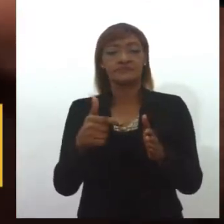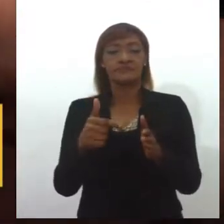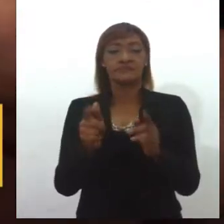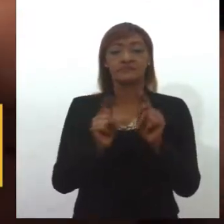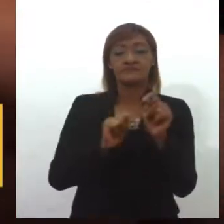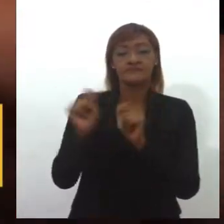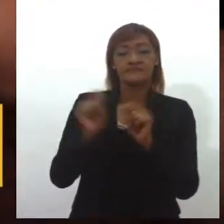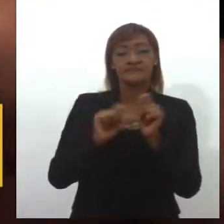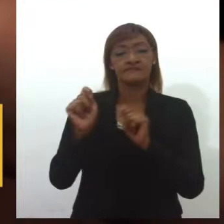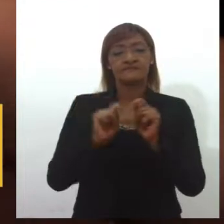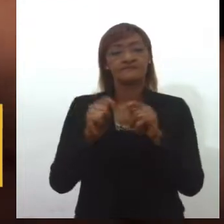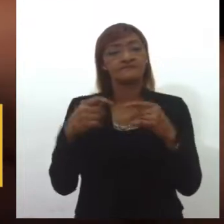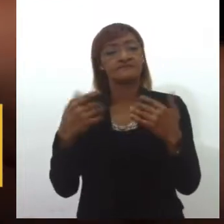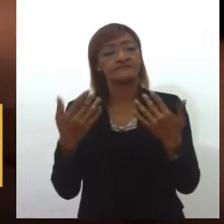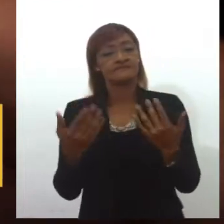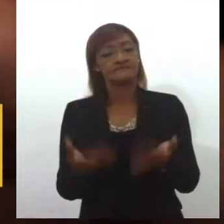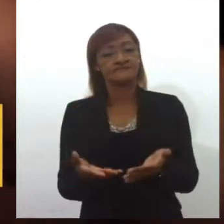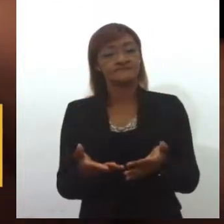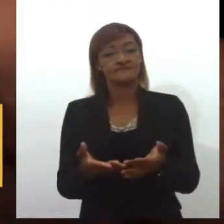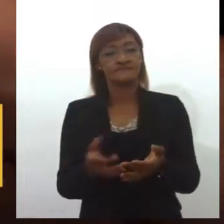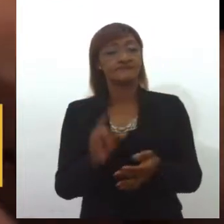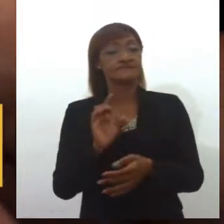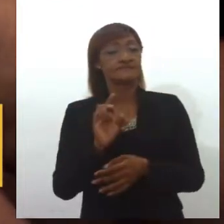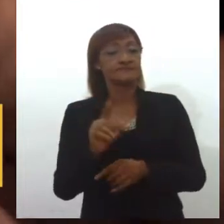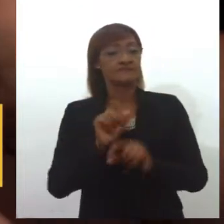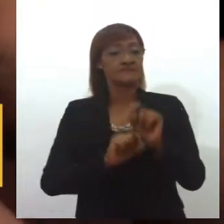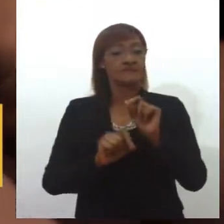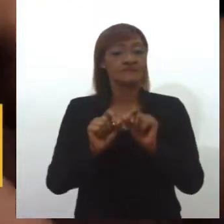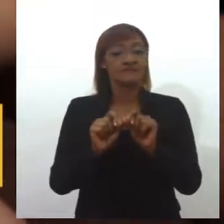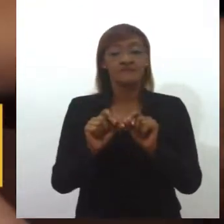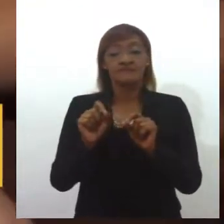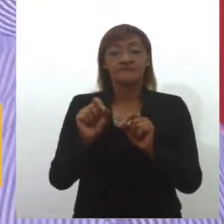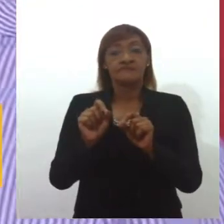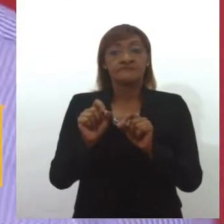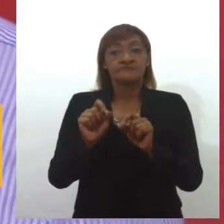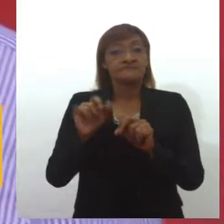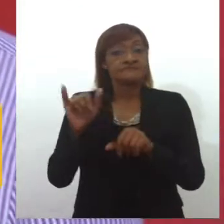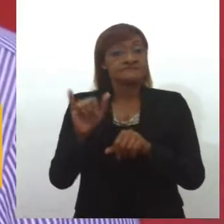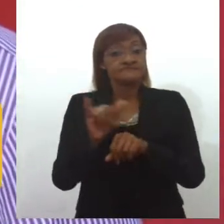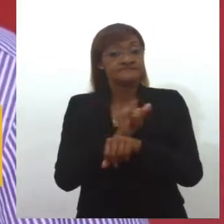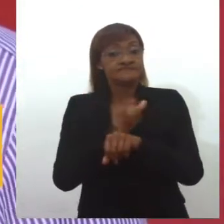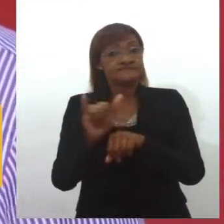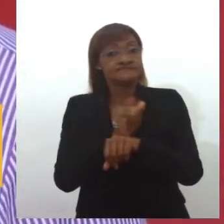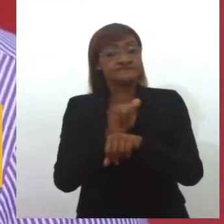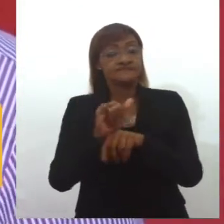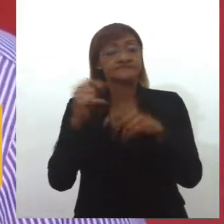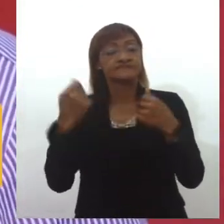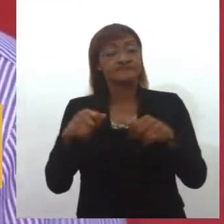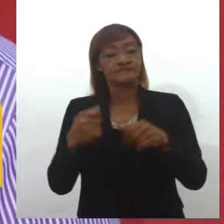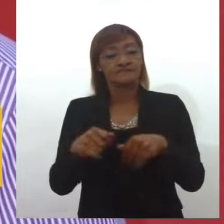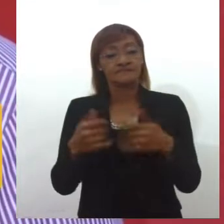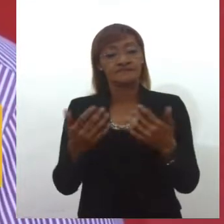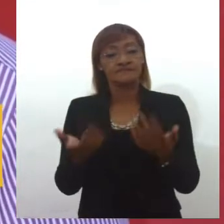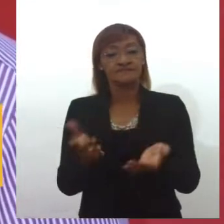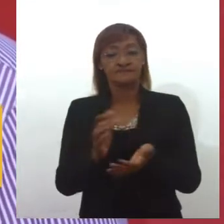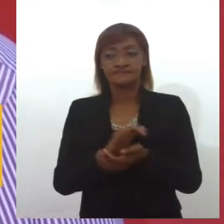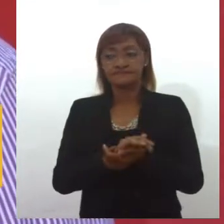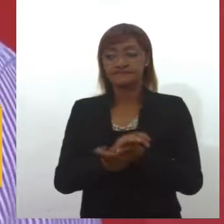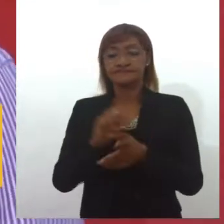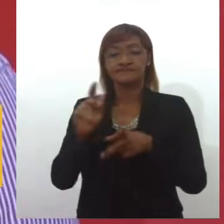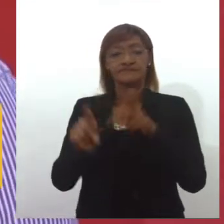dificuldades, o jeito é apertar o cinto e usar da criatividade. O povo brasileiro é um povo trabalhador,